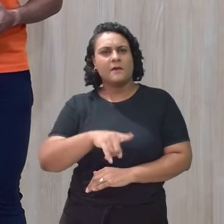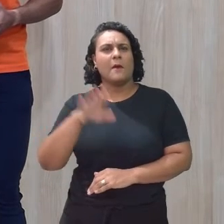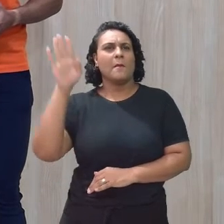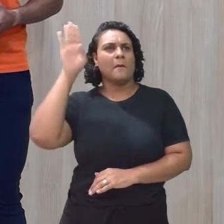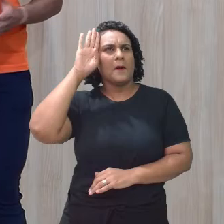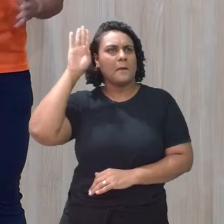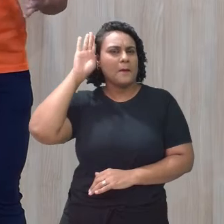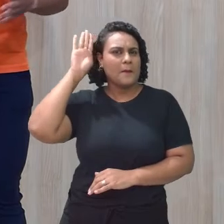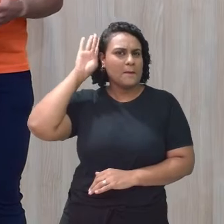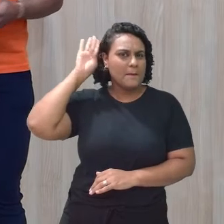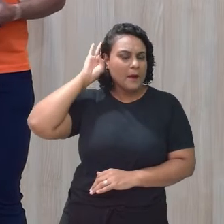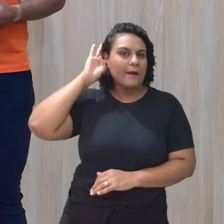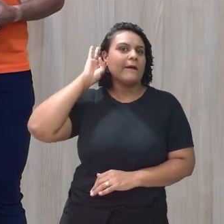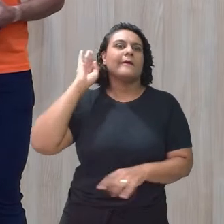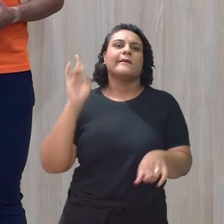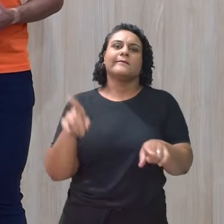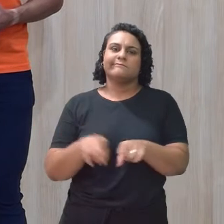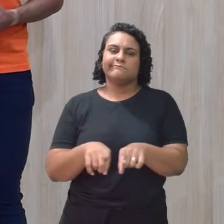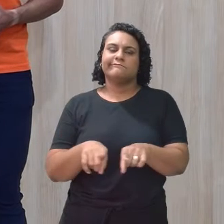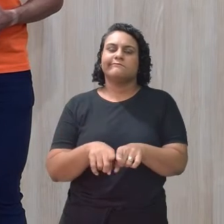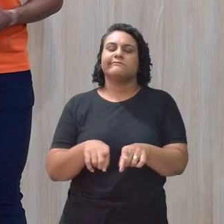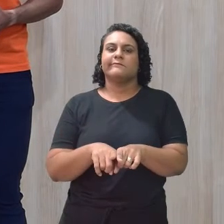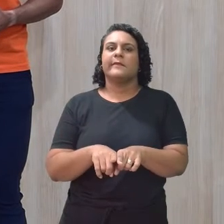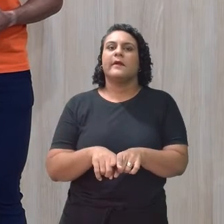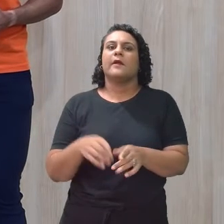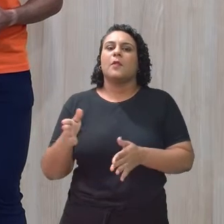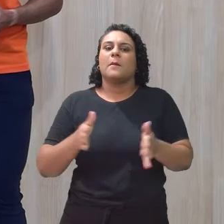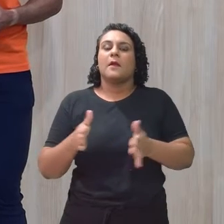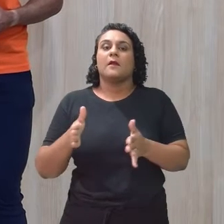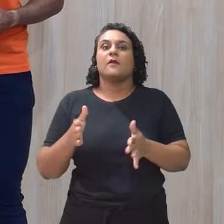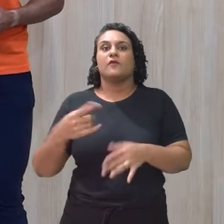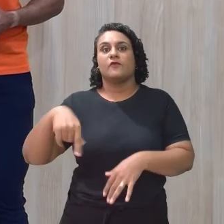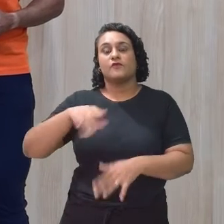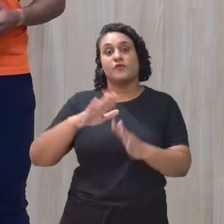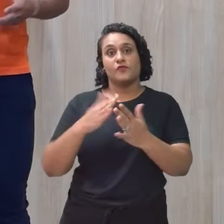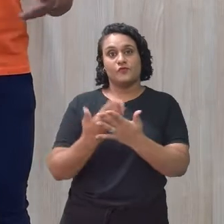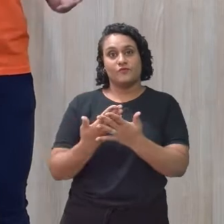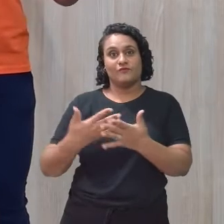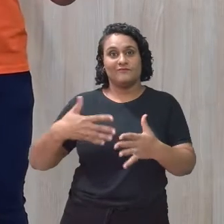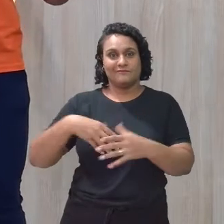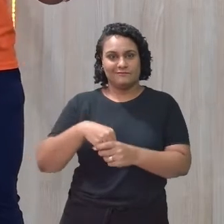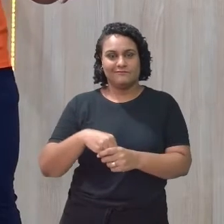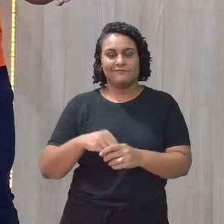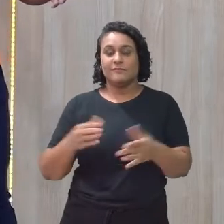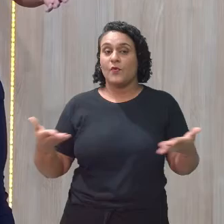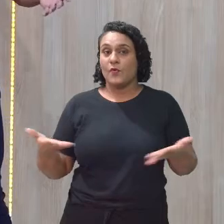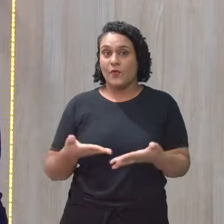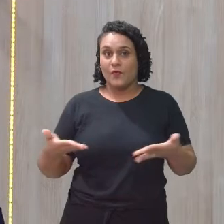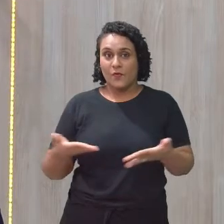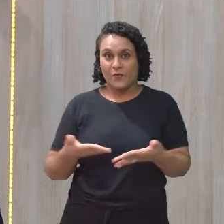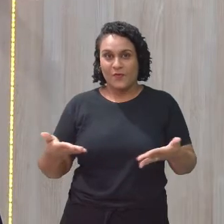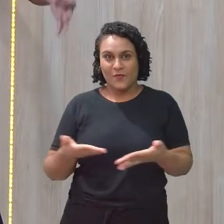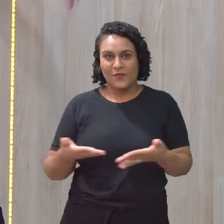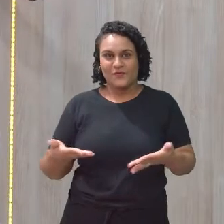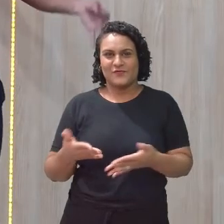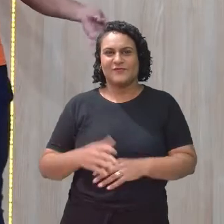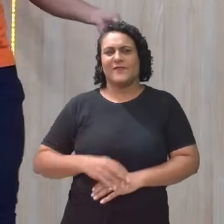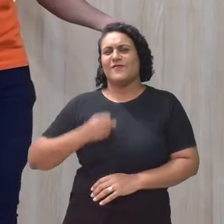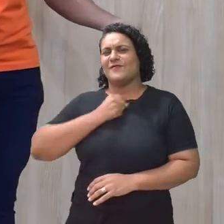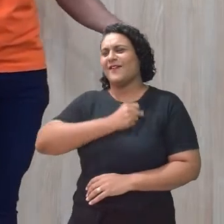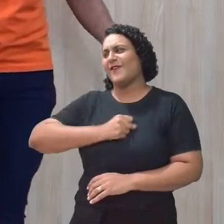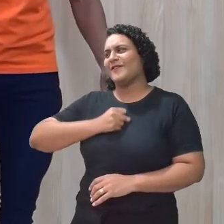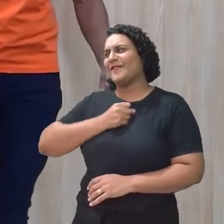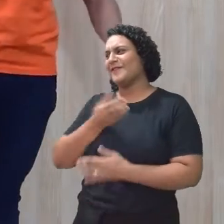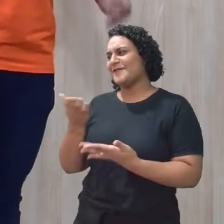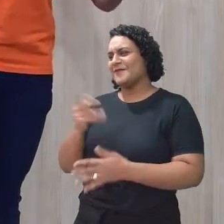para a sua educação nos anos finais aí do ensino fundamental, certo? Hoje quem está me acompanhando, saudade de você,